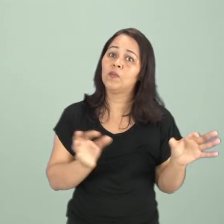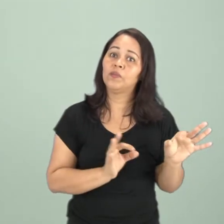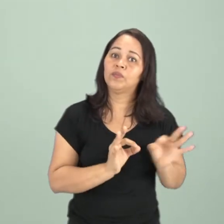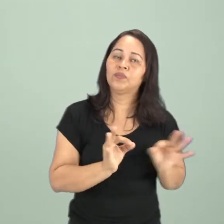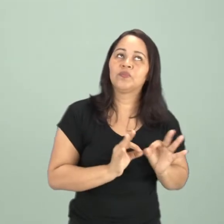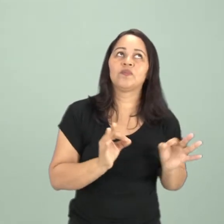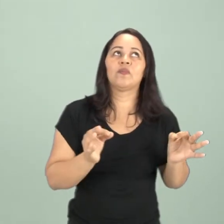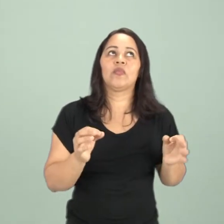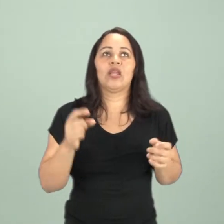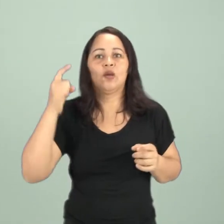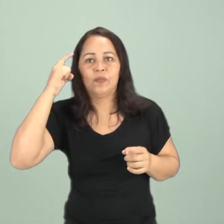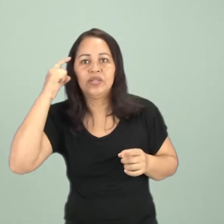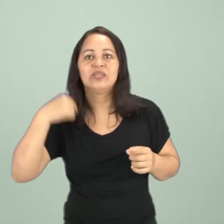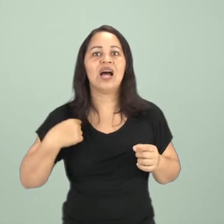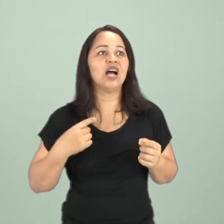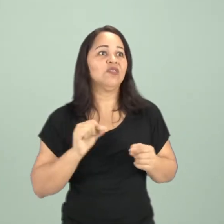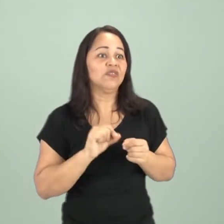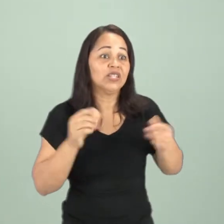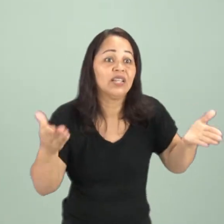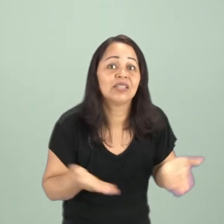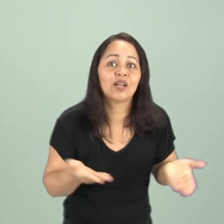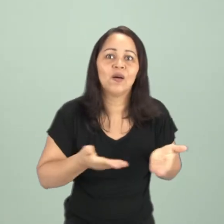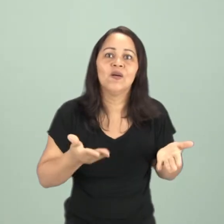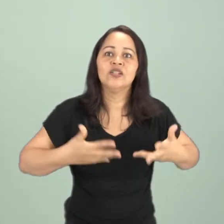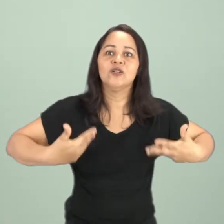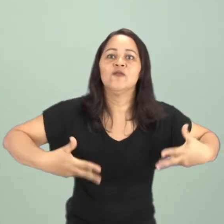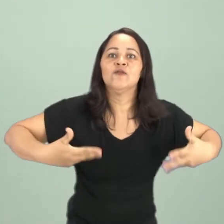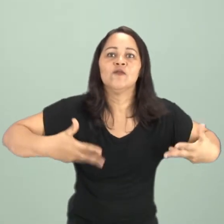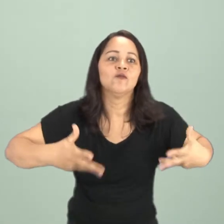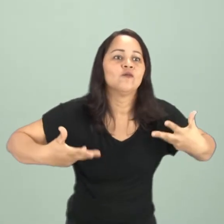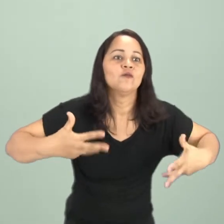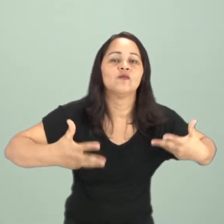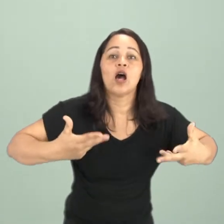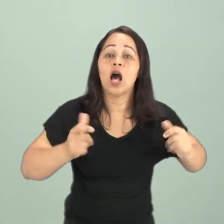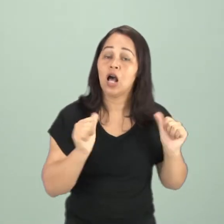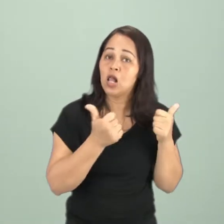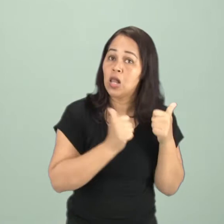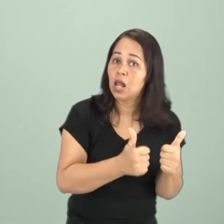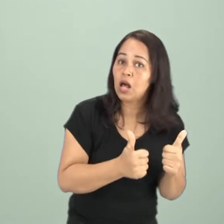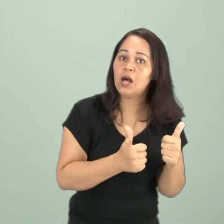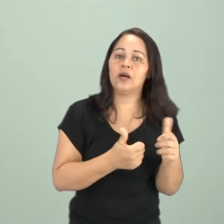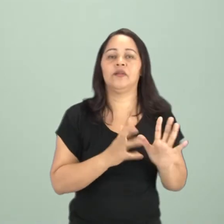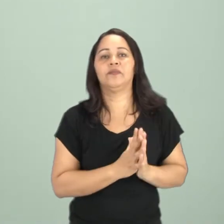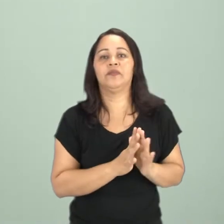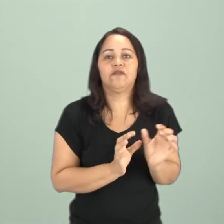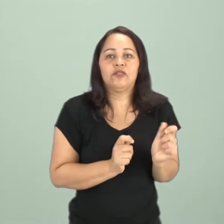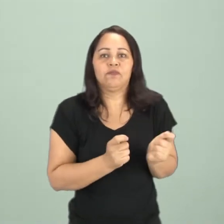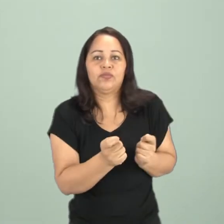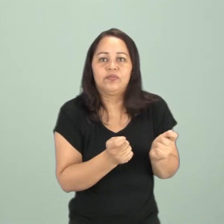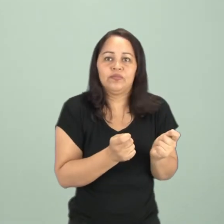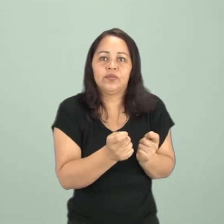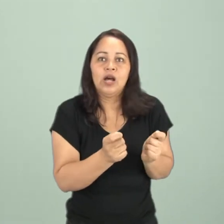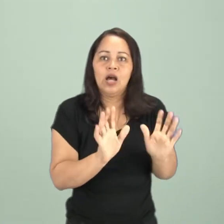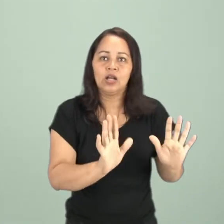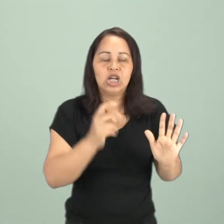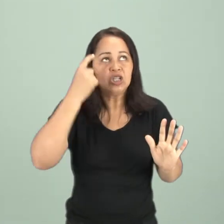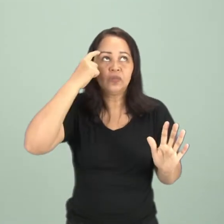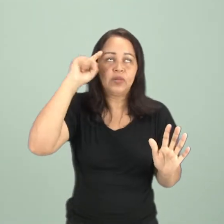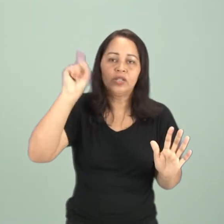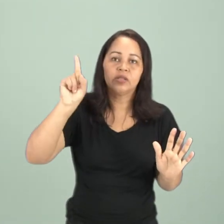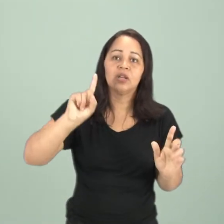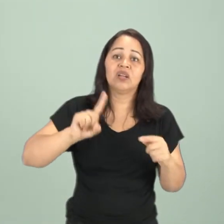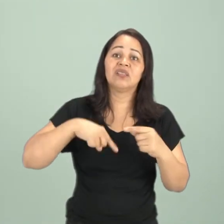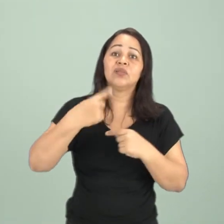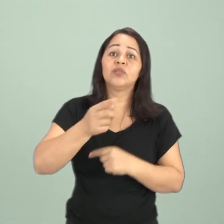falo assim, vou fazer isso. E aí eu faço ali na velocidade, ali meio no improviso, sem pensar. E